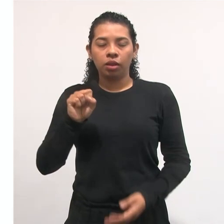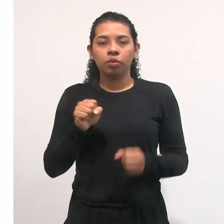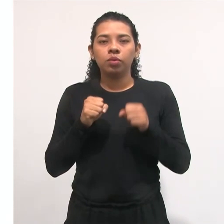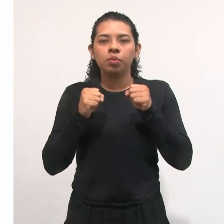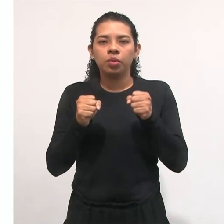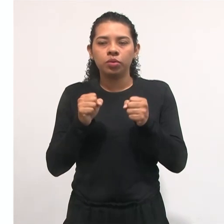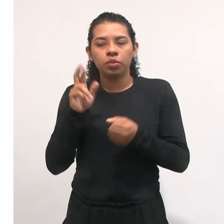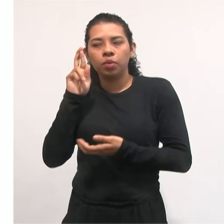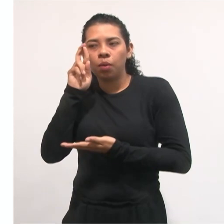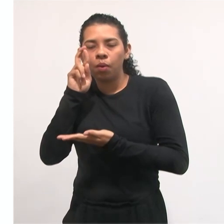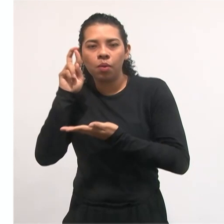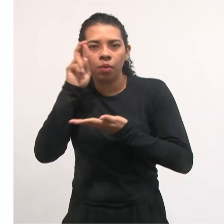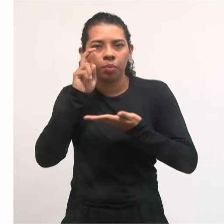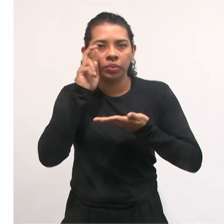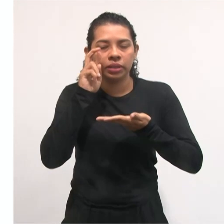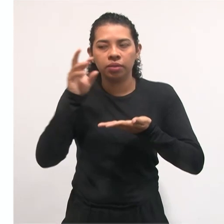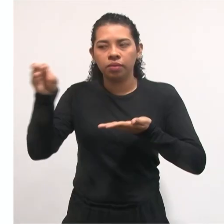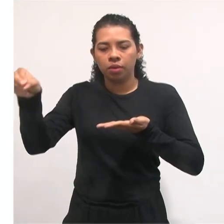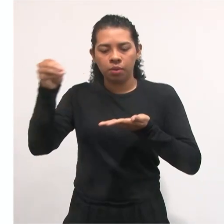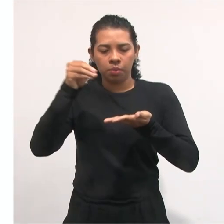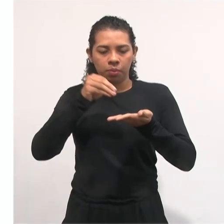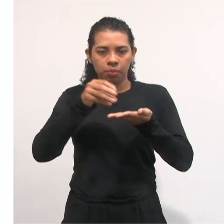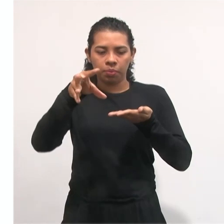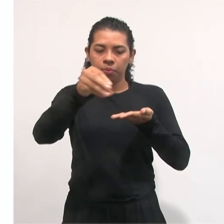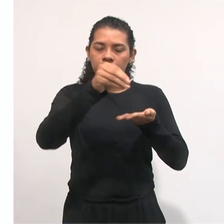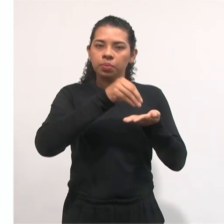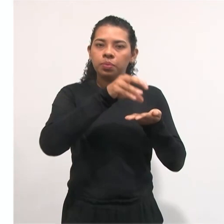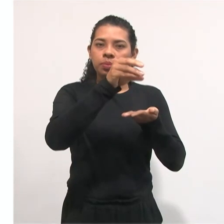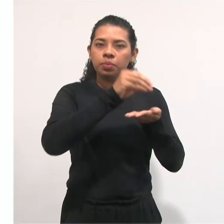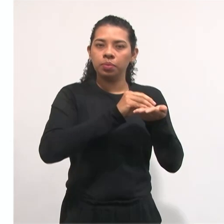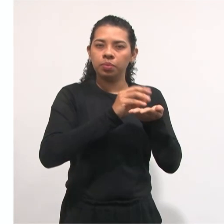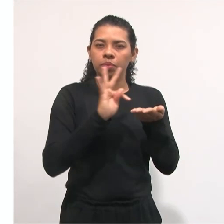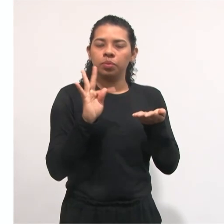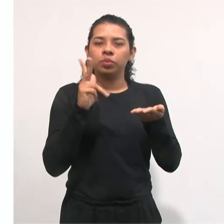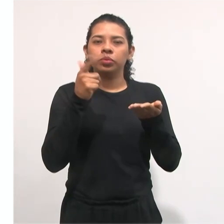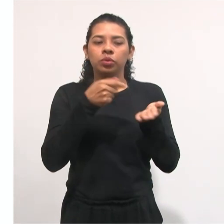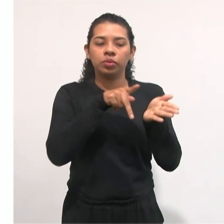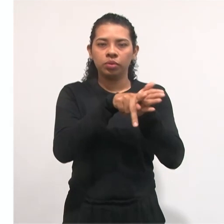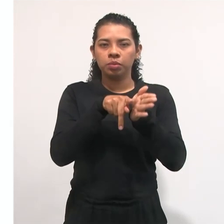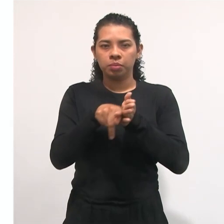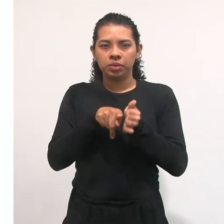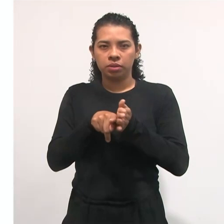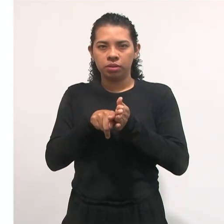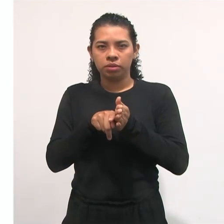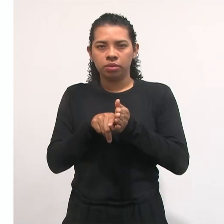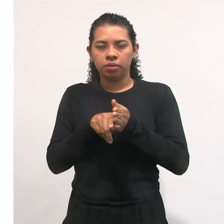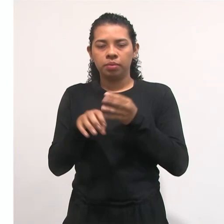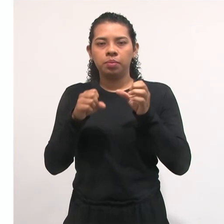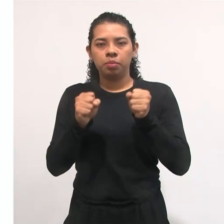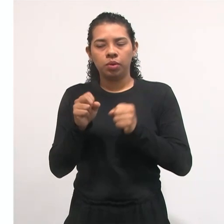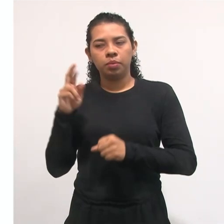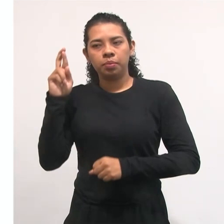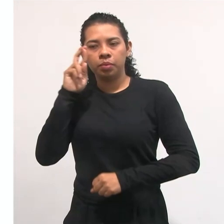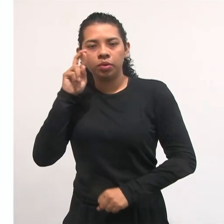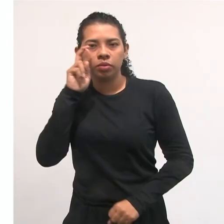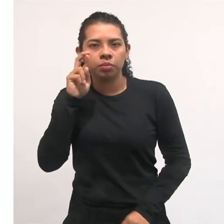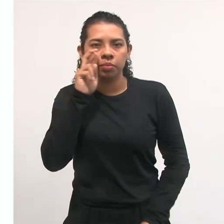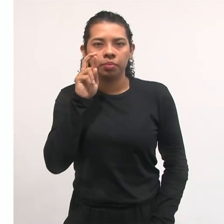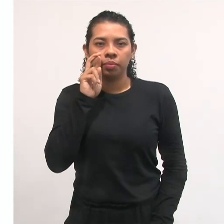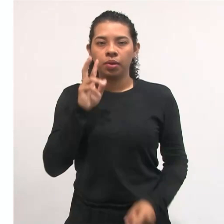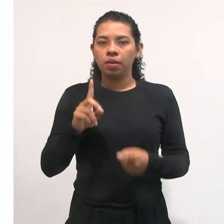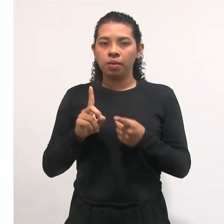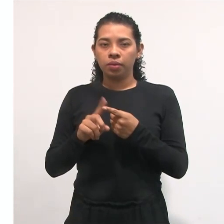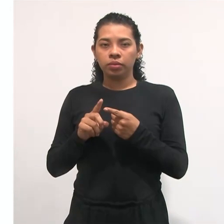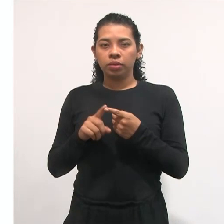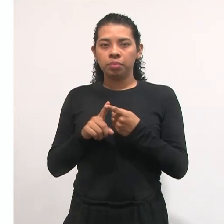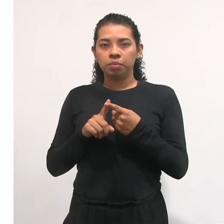Essa coleta de dados, ela pode ser por observação, ok? Ela pode ser por experimento, né?